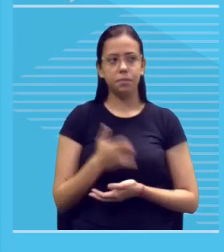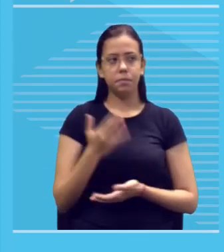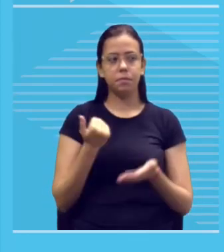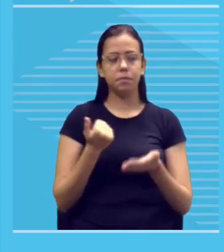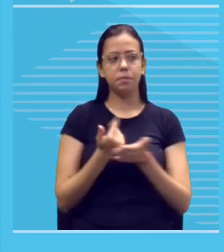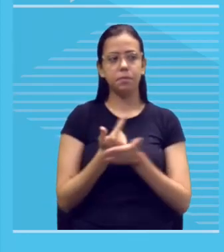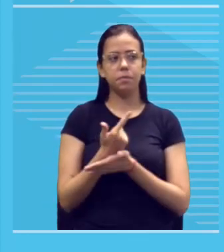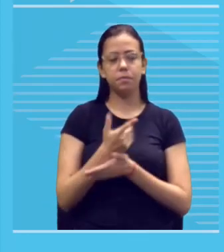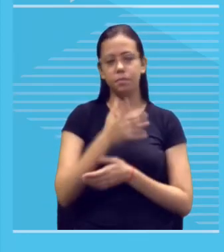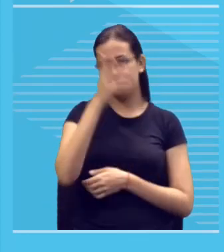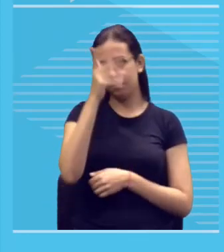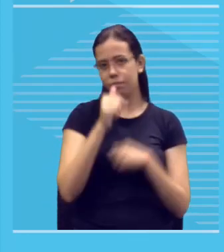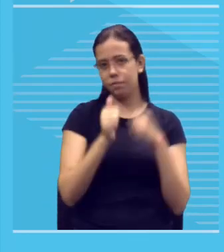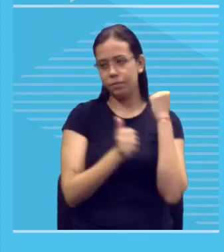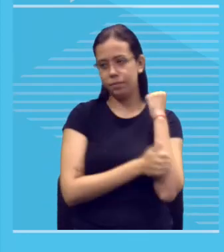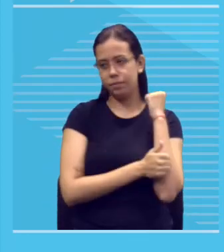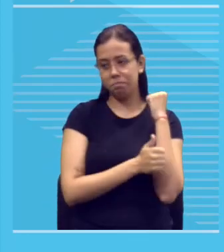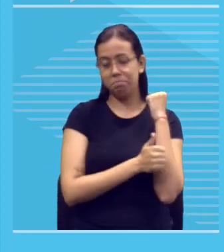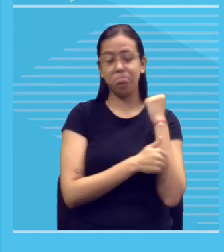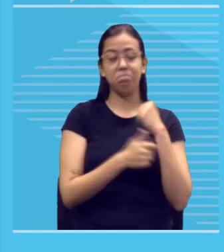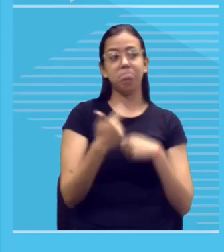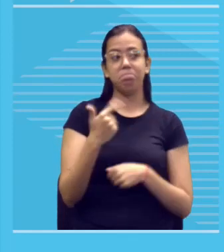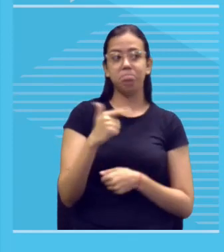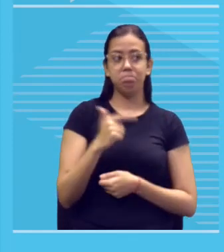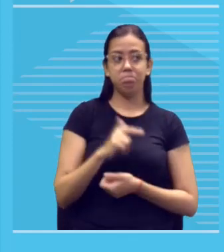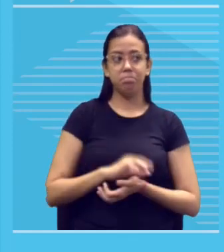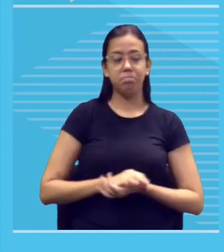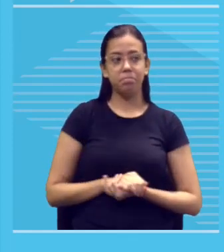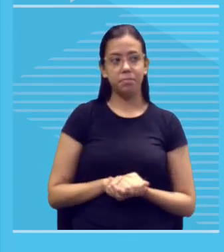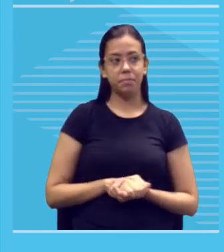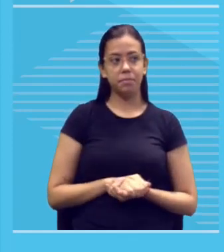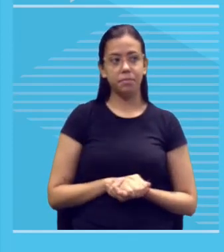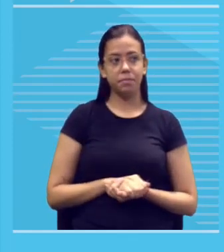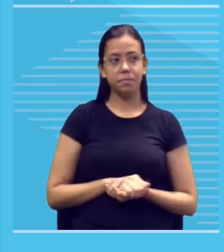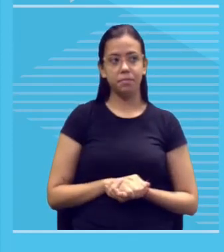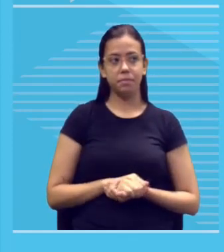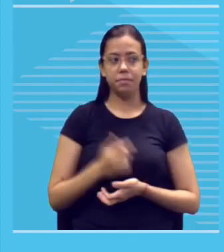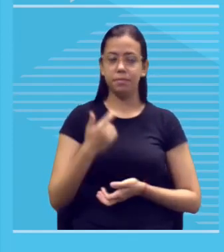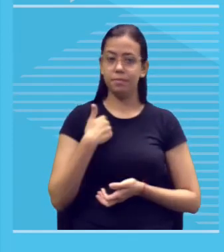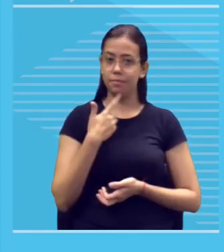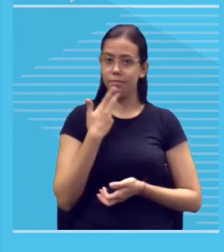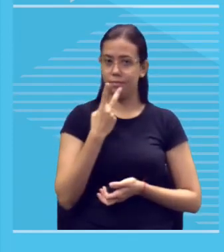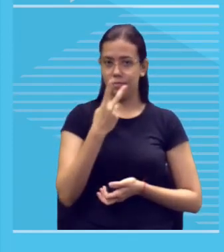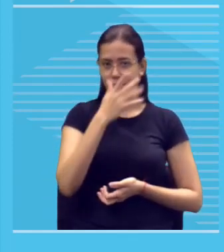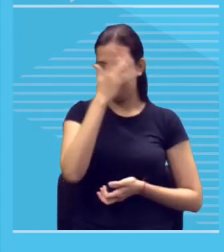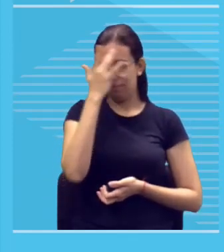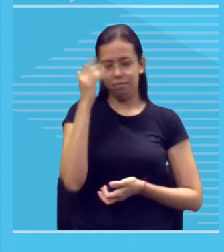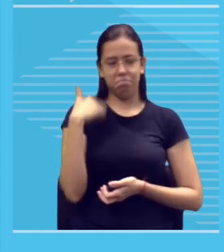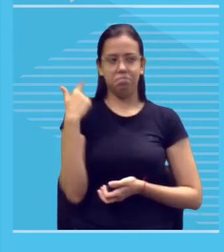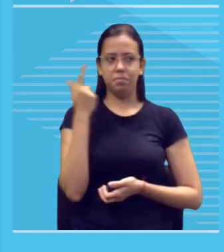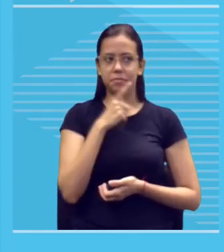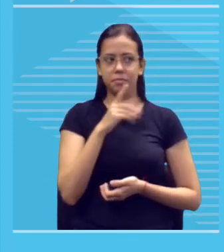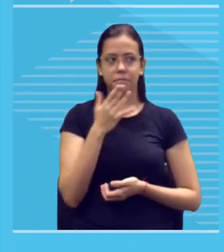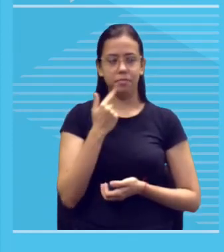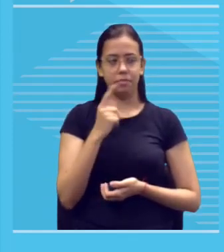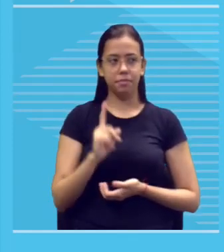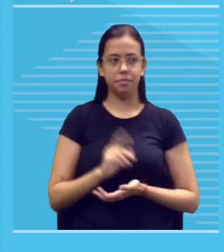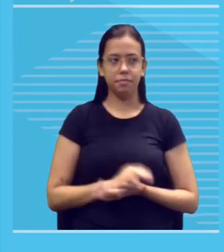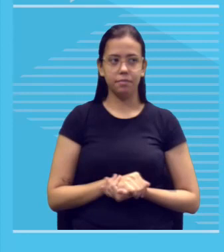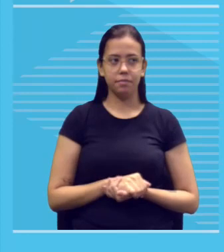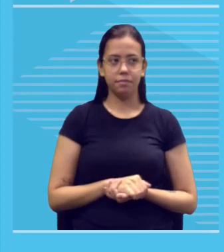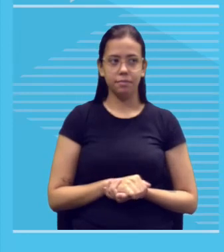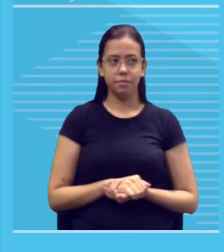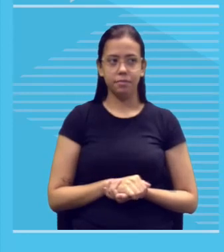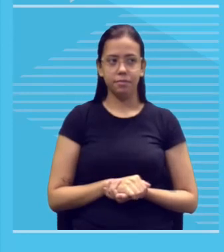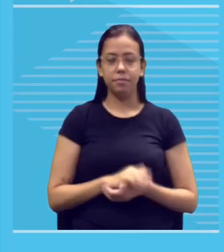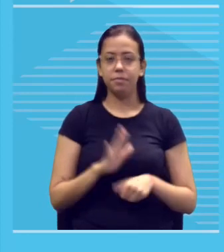frango desossado tal duas pessoas meu amigo eu não dou conta não mas